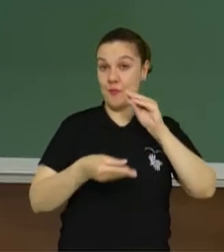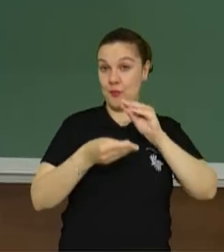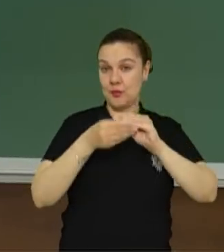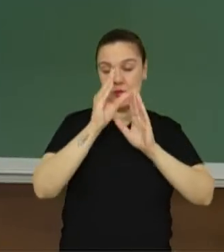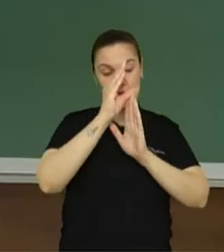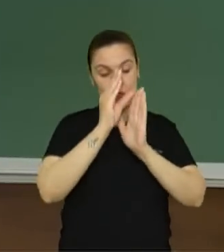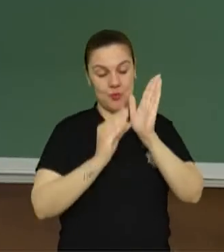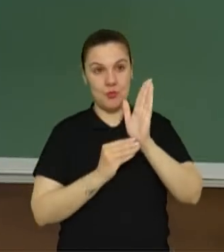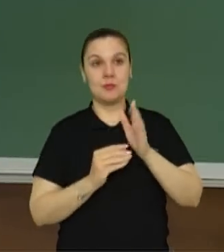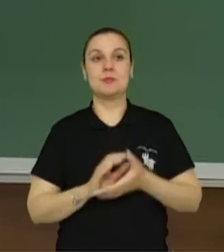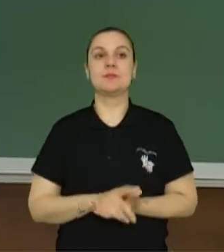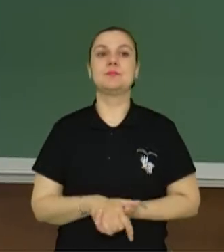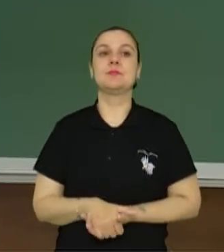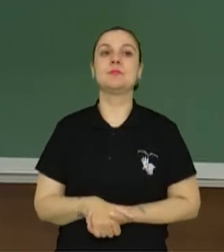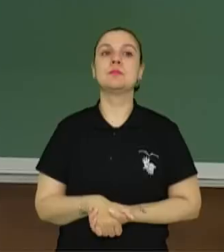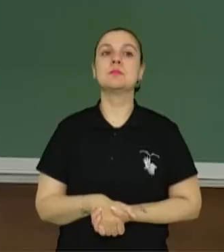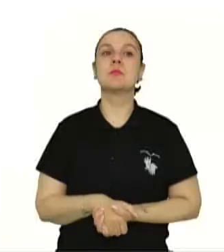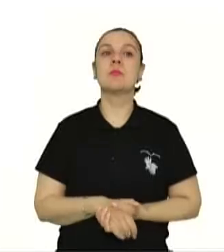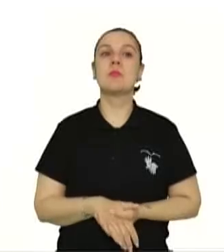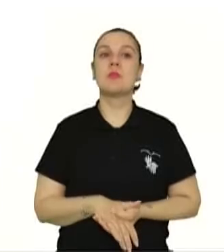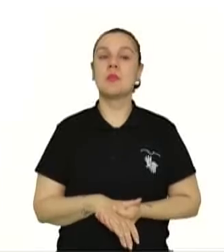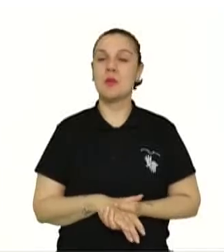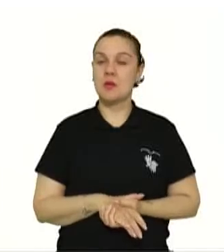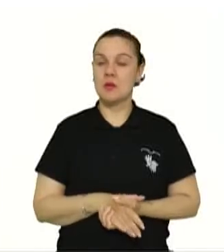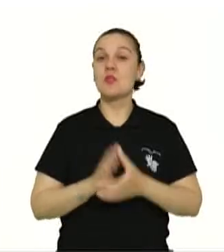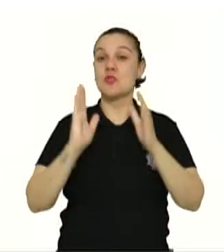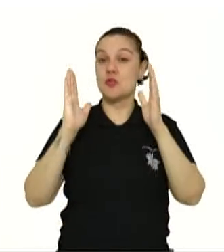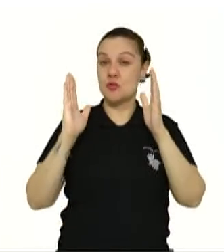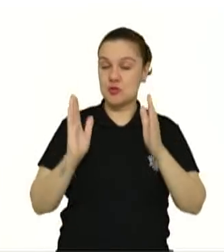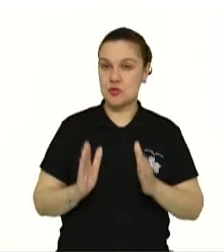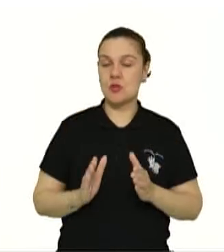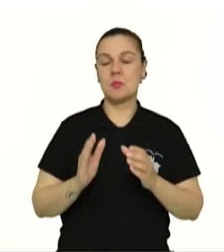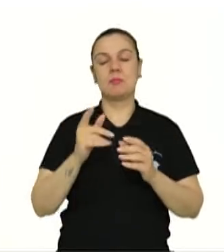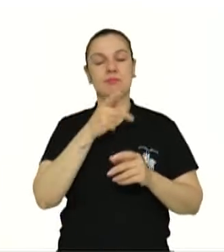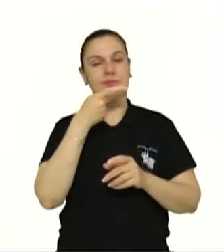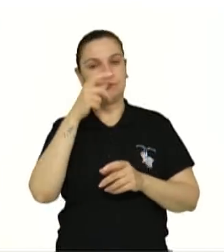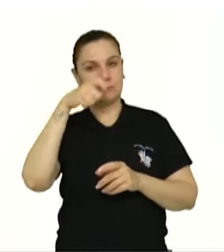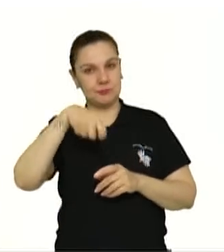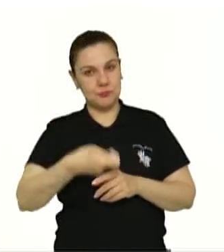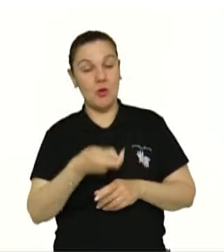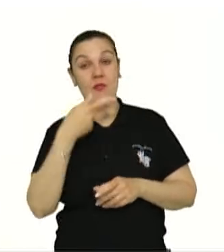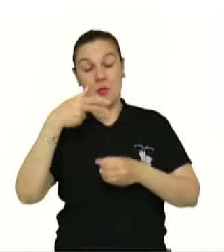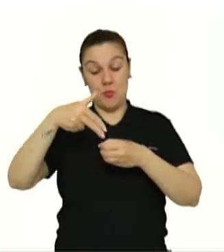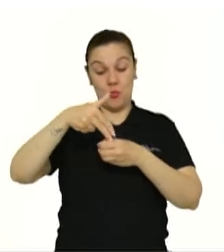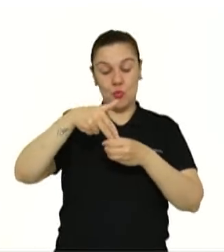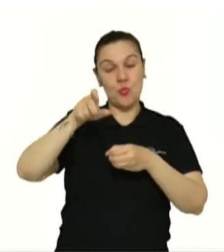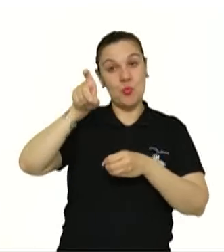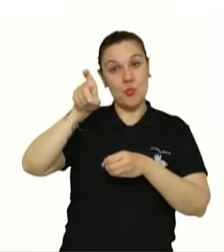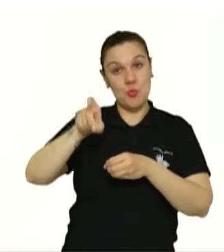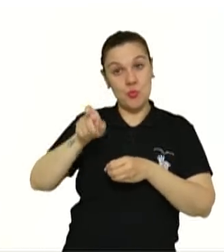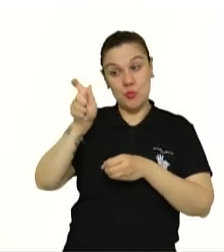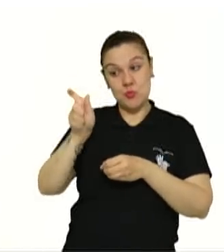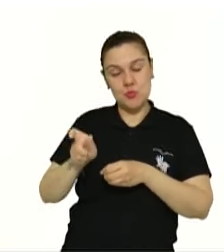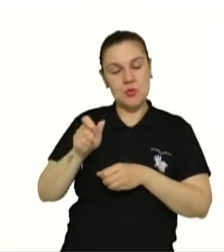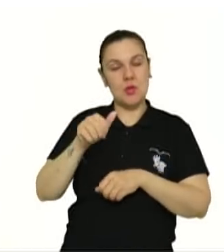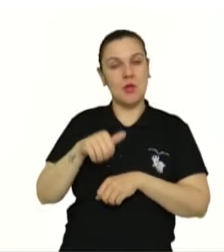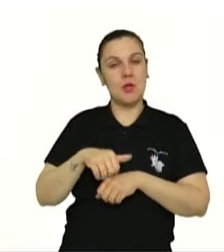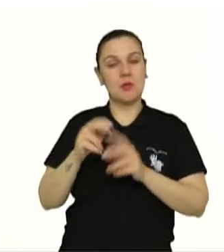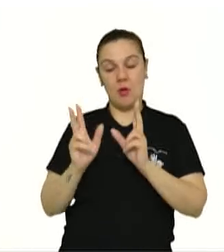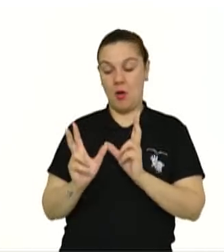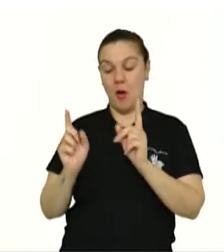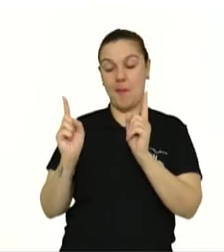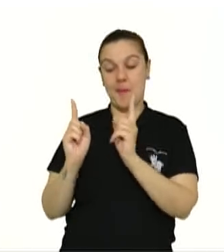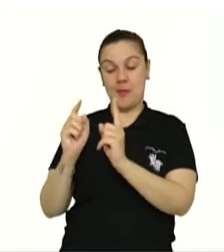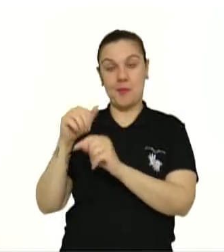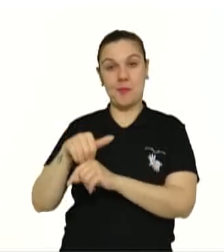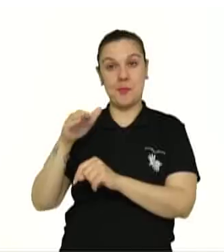retomando conceitos aqui bem rapidamente, já falamos sobre isso, chamamos de núcleo do sujeito o termo mais